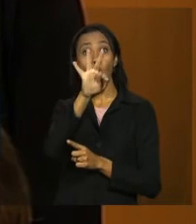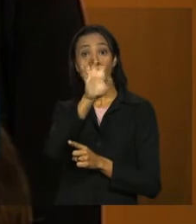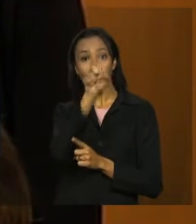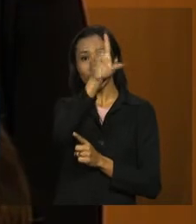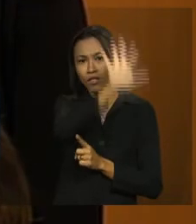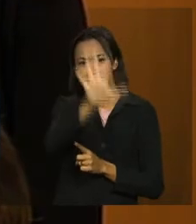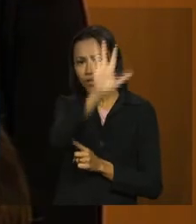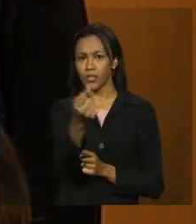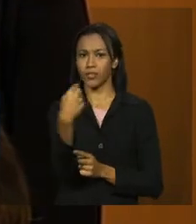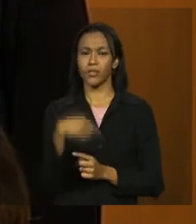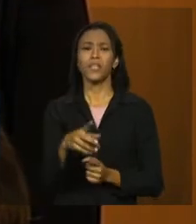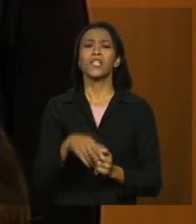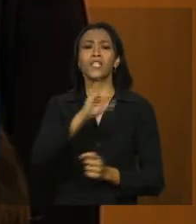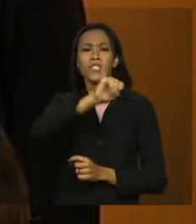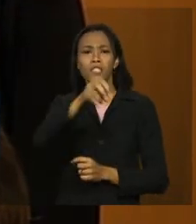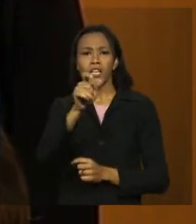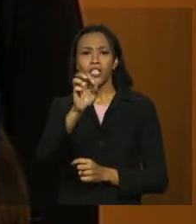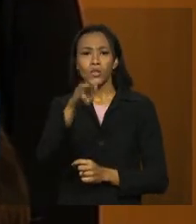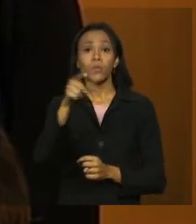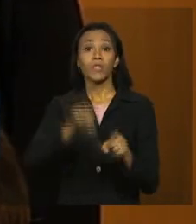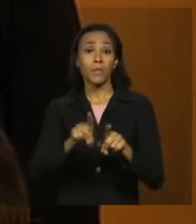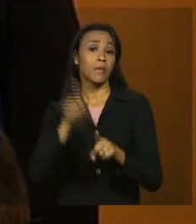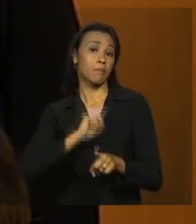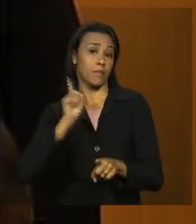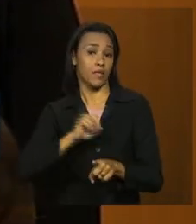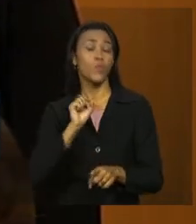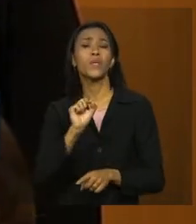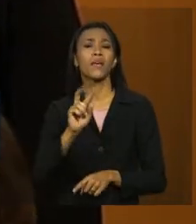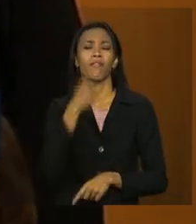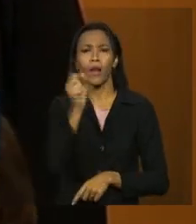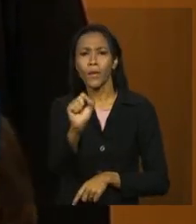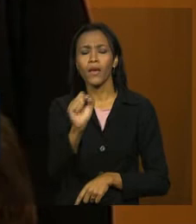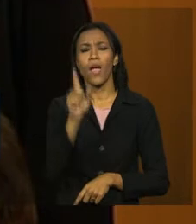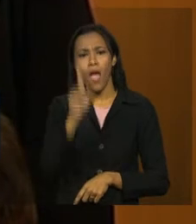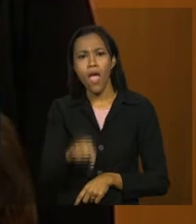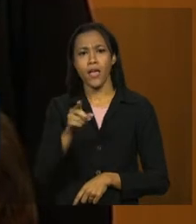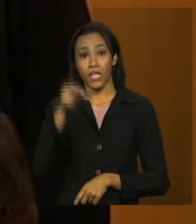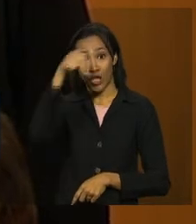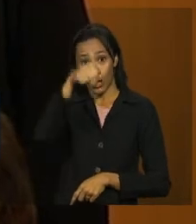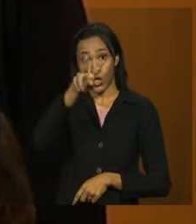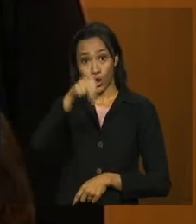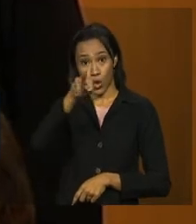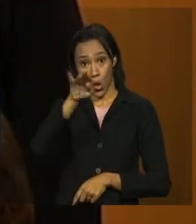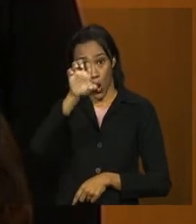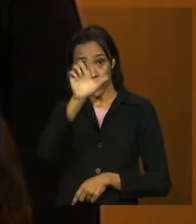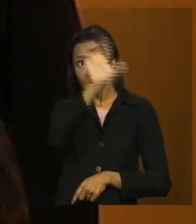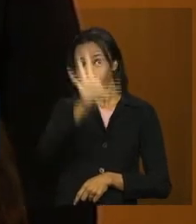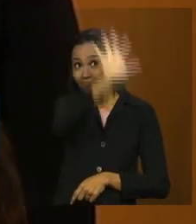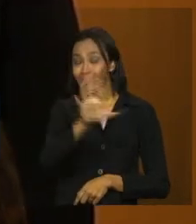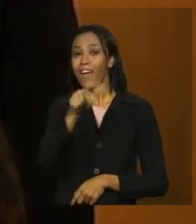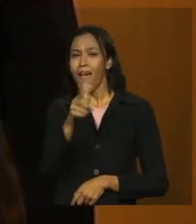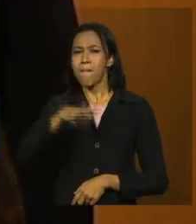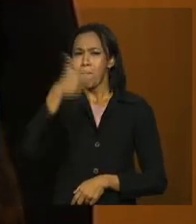também os municípios dos Vales do Jequitinhonha e Mucuri em Minas Gerais significa em especial para região norte um aumento de